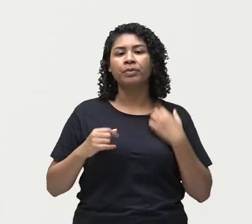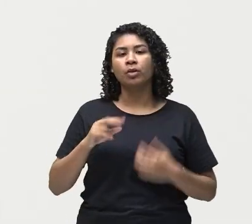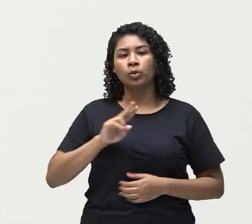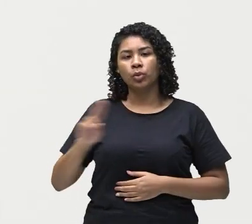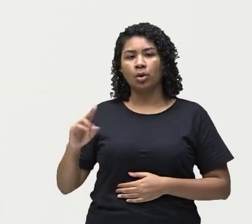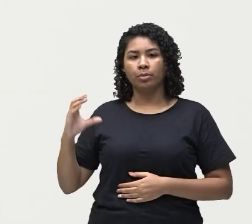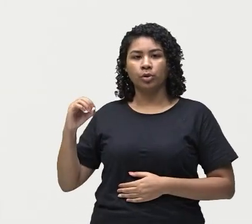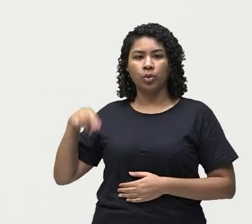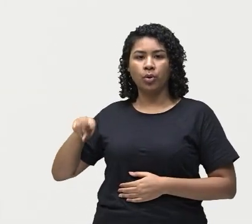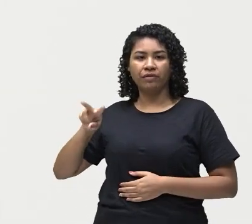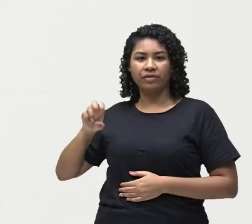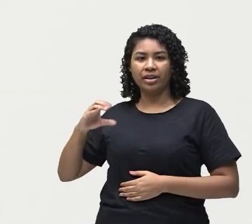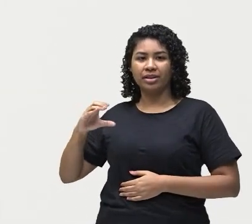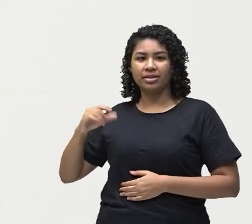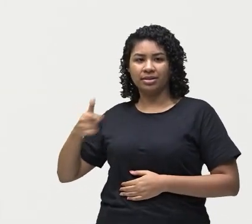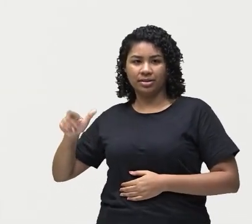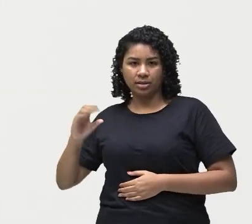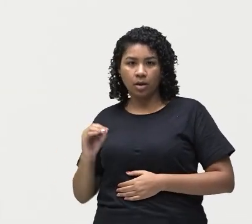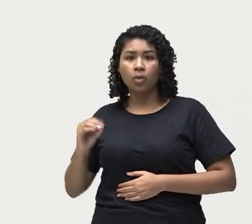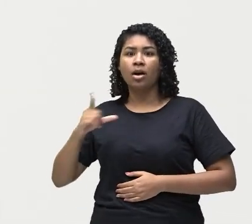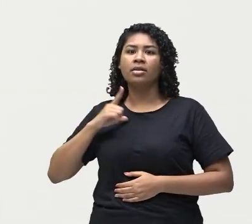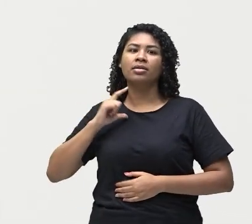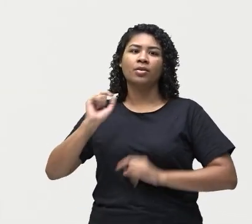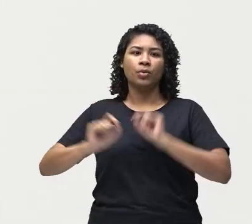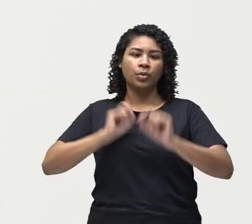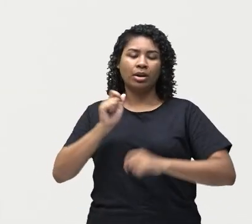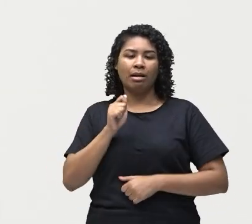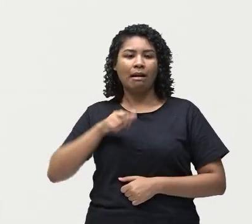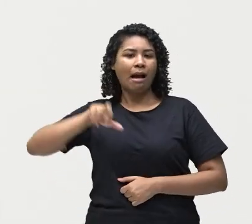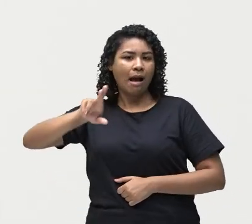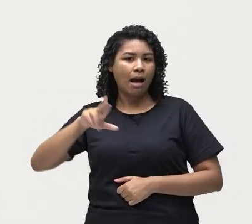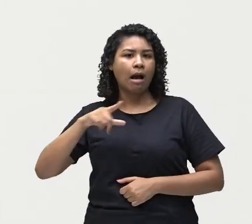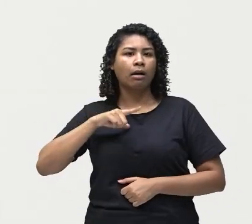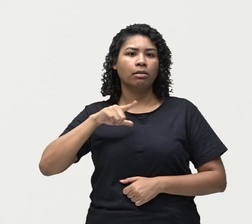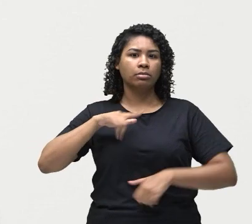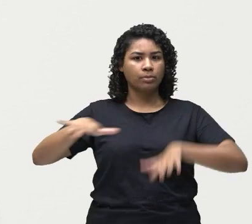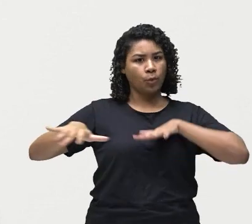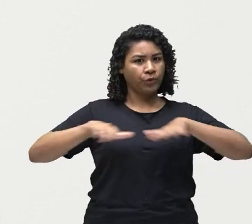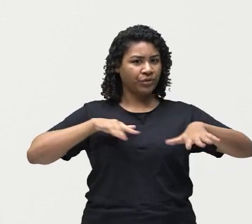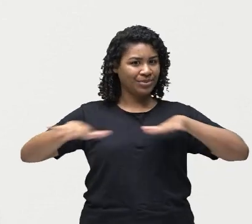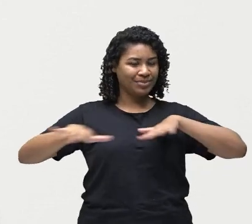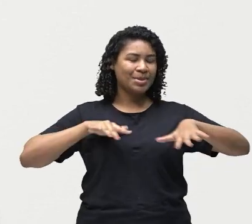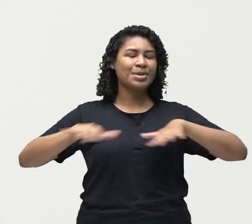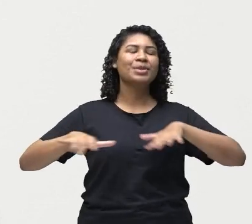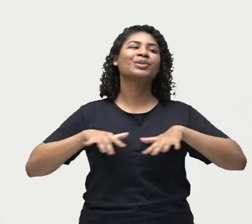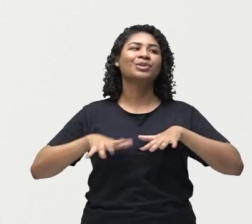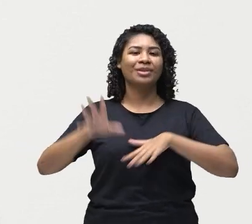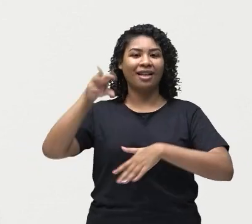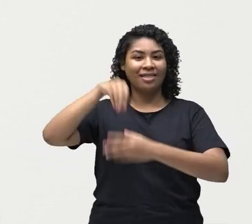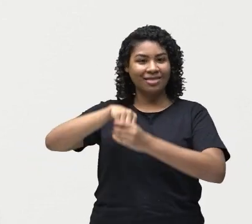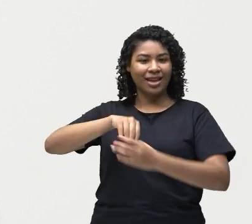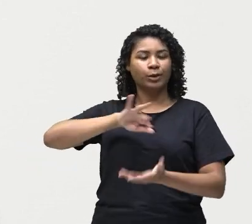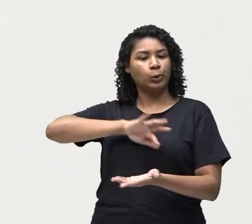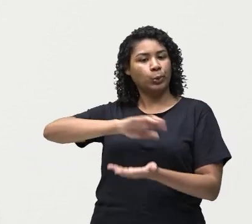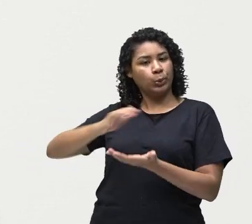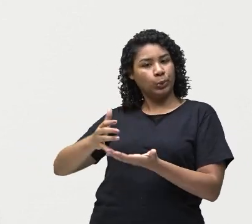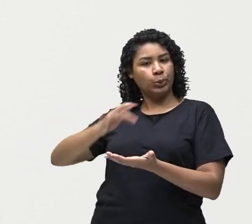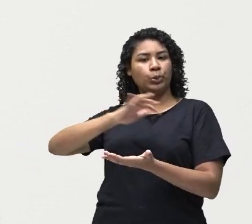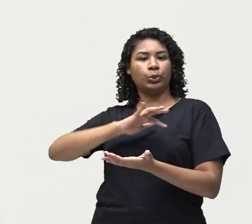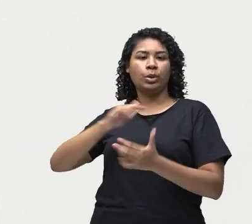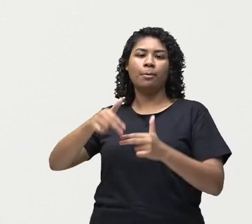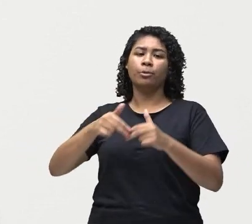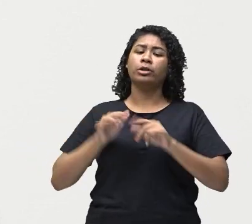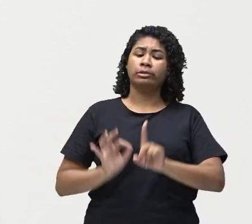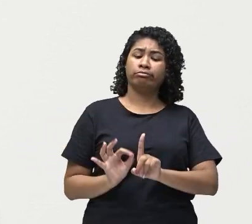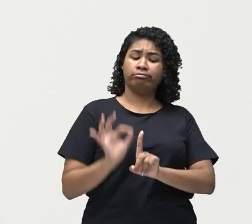provocar ali ó grandes deslocamentos de ar atmosférico justamente devido a mudança de